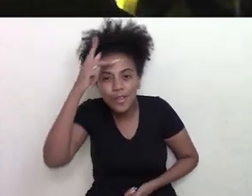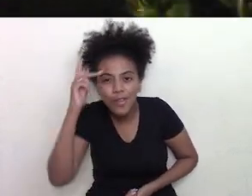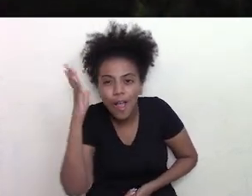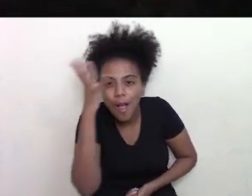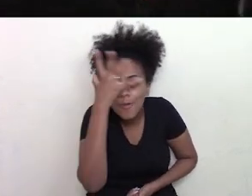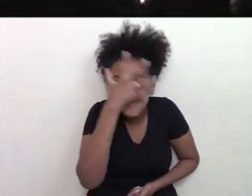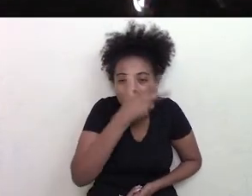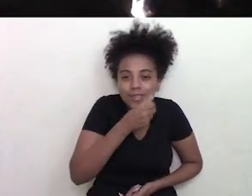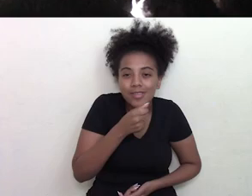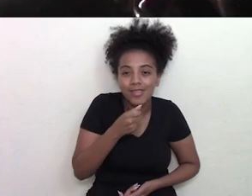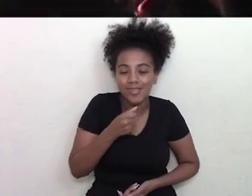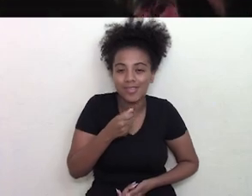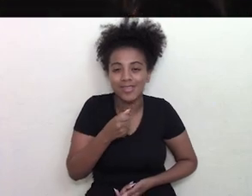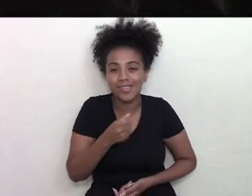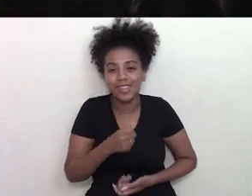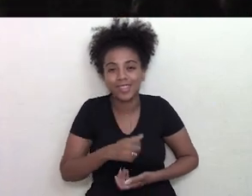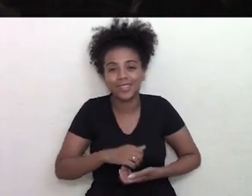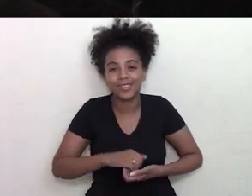Uhul!